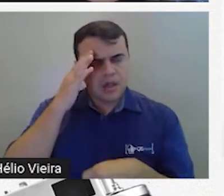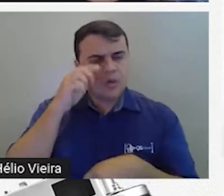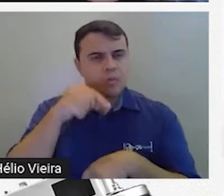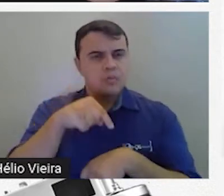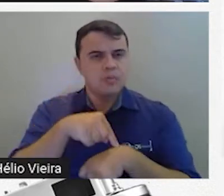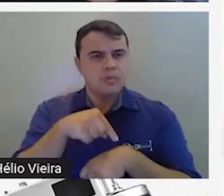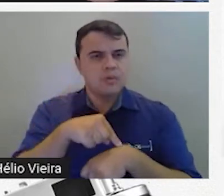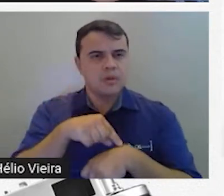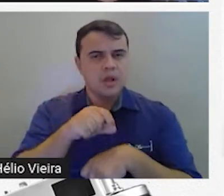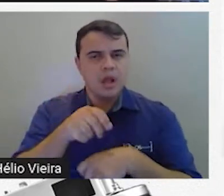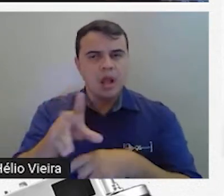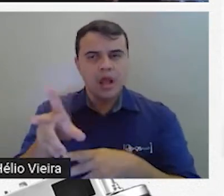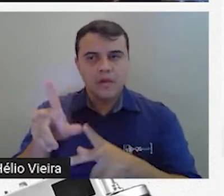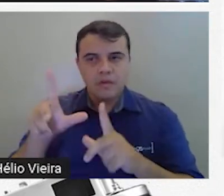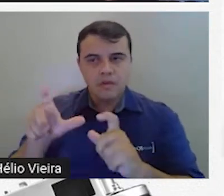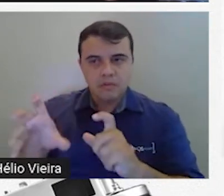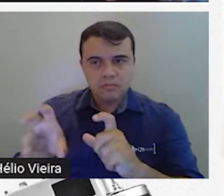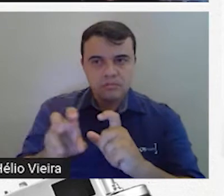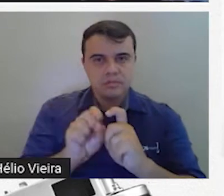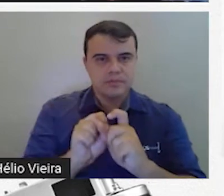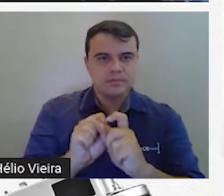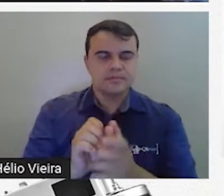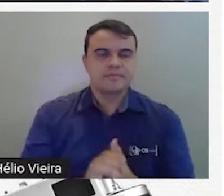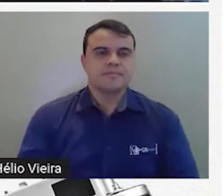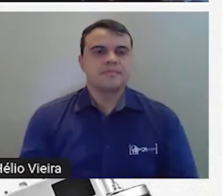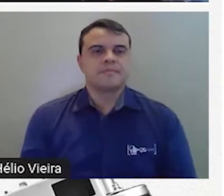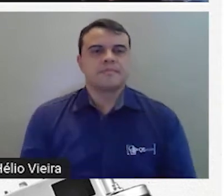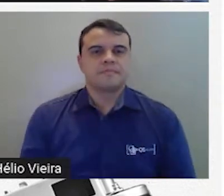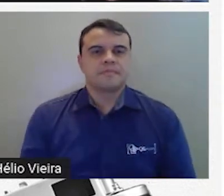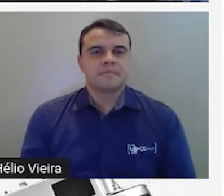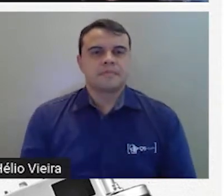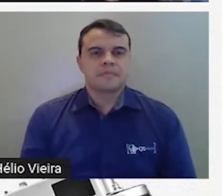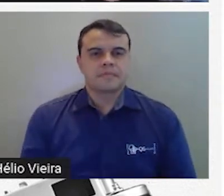para capturar aquela imagem.